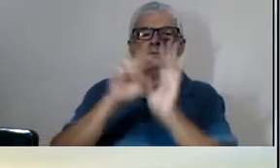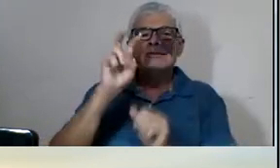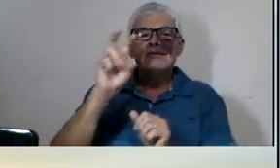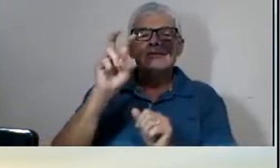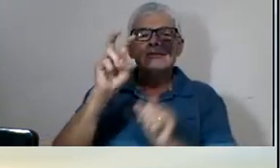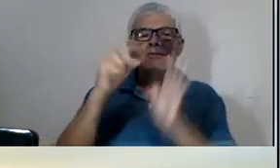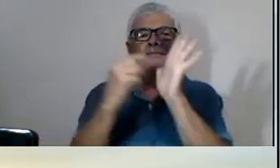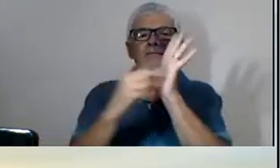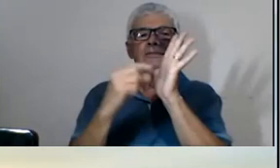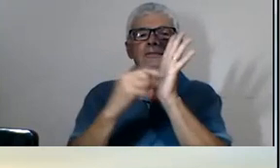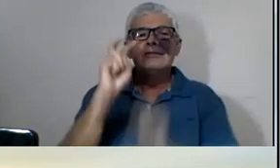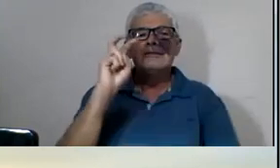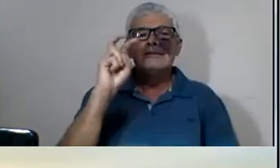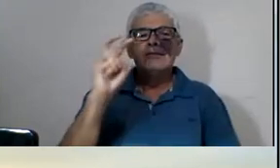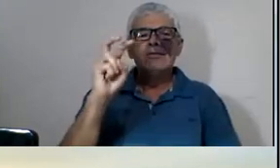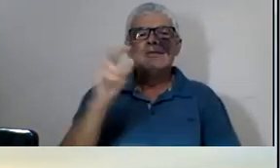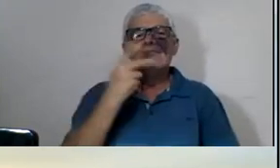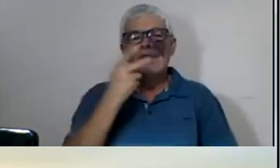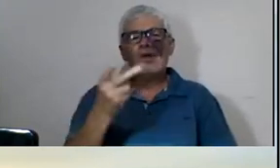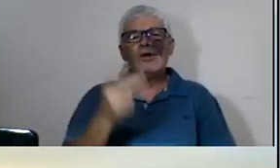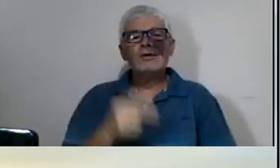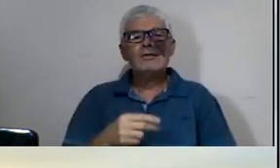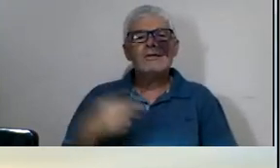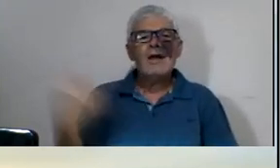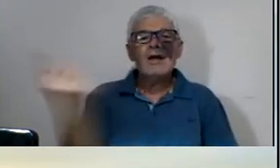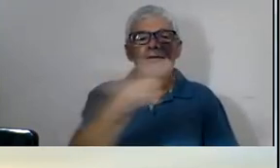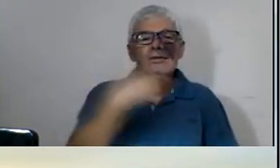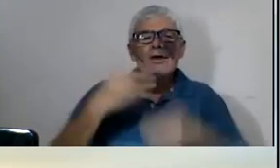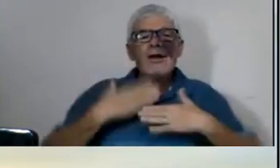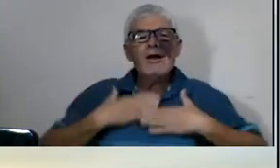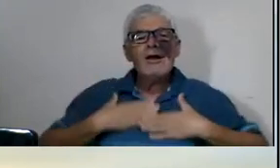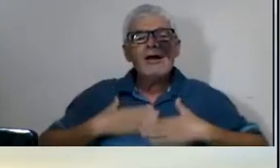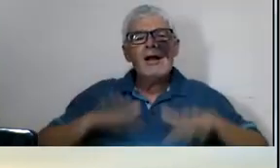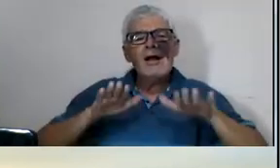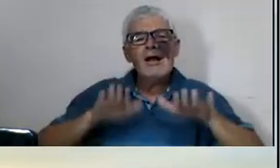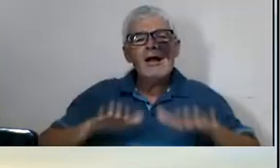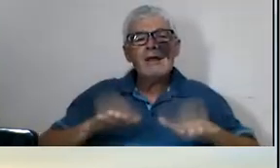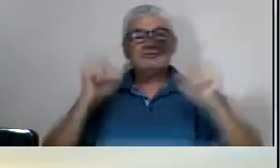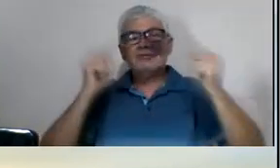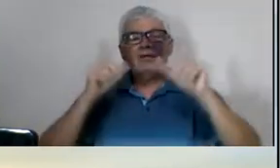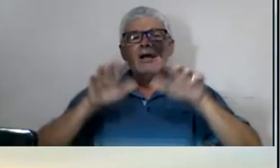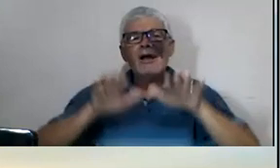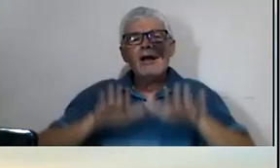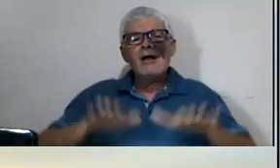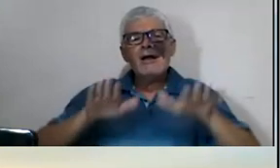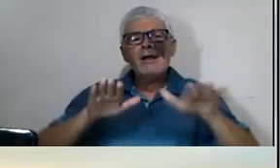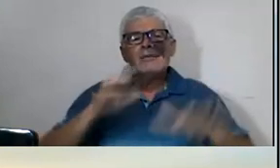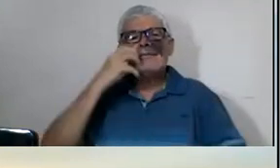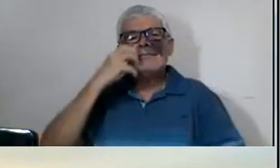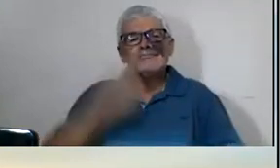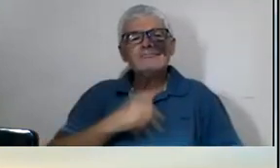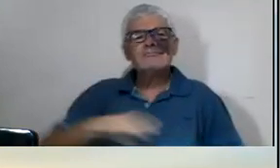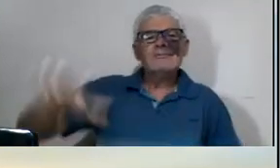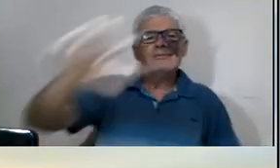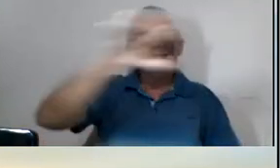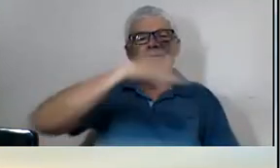na leitura, né? Bom, tem um verso muito lindo. Se você